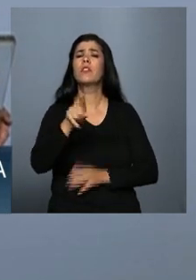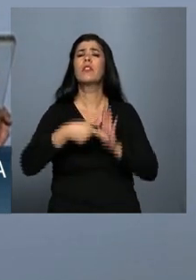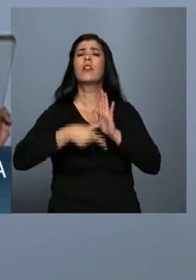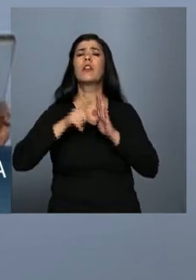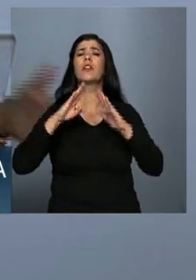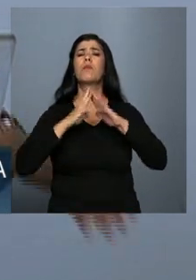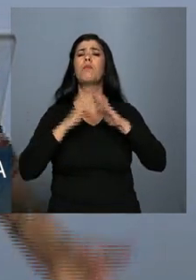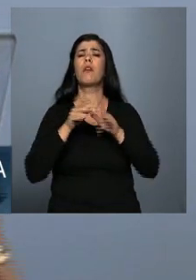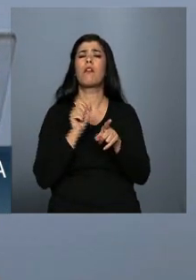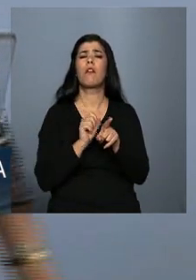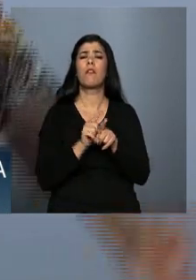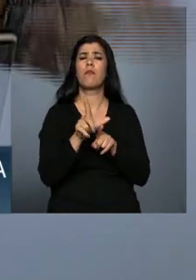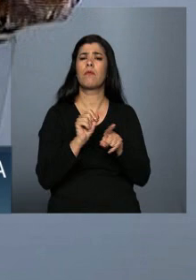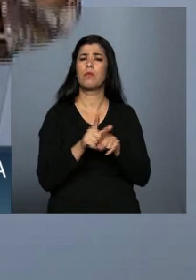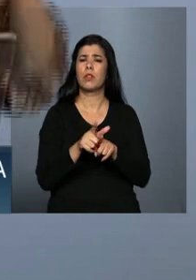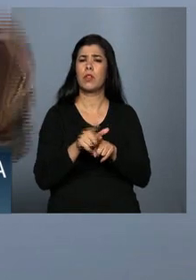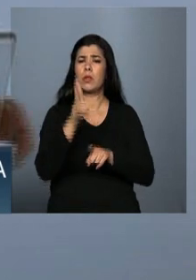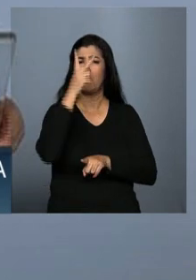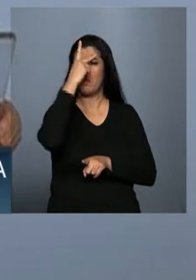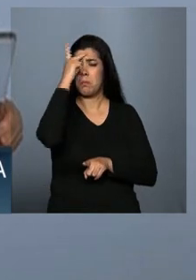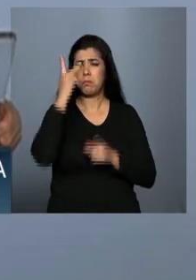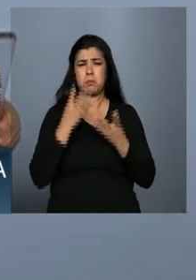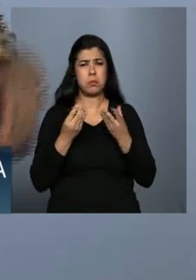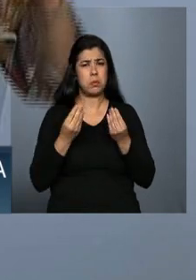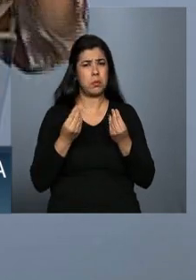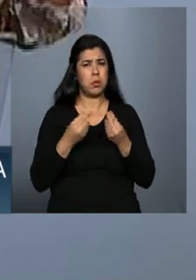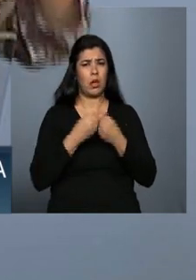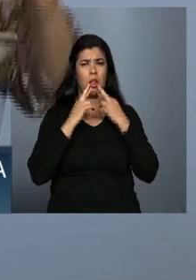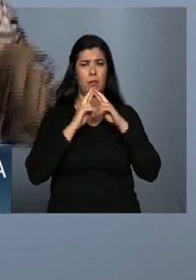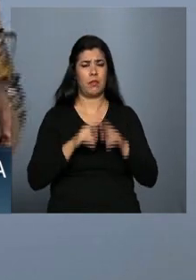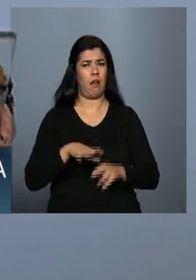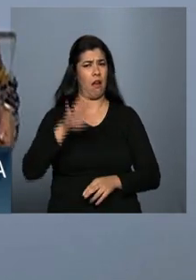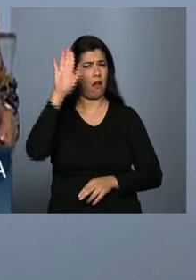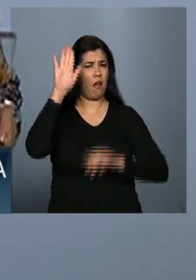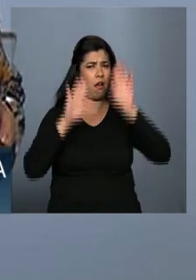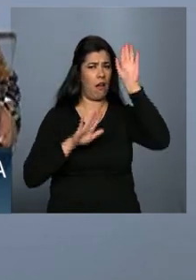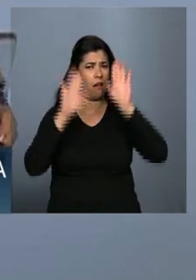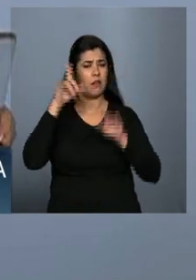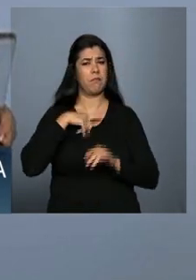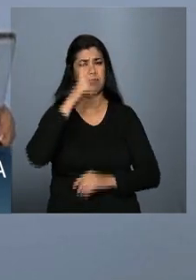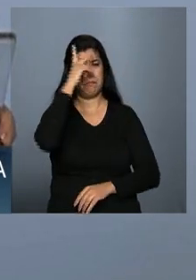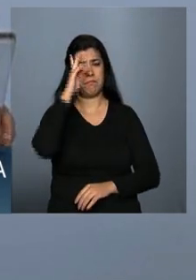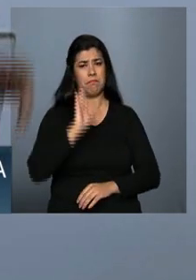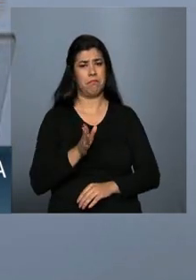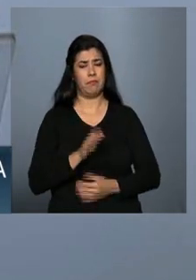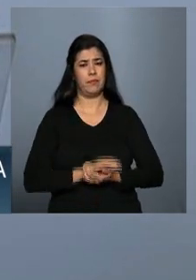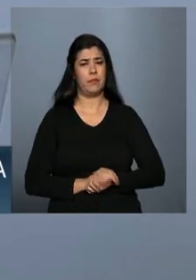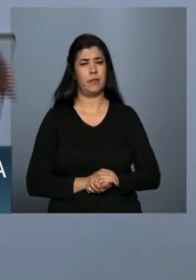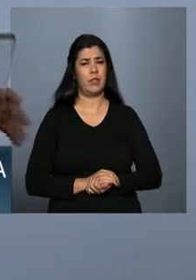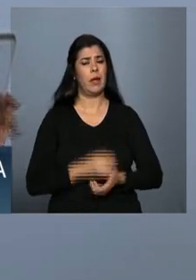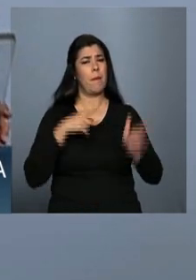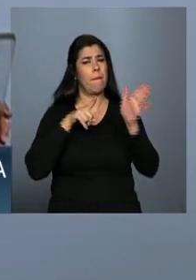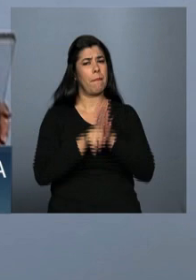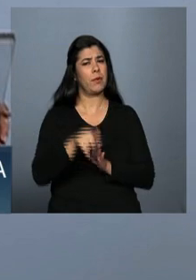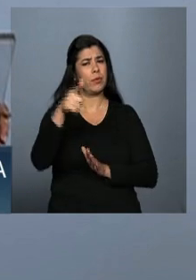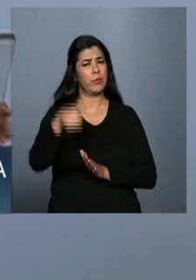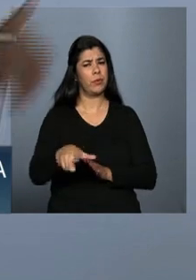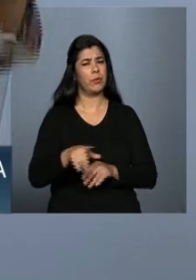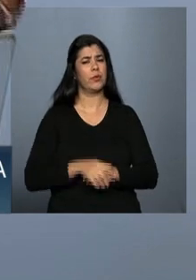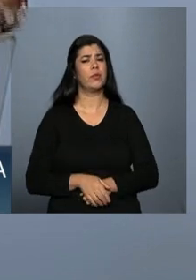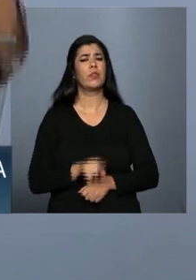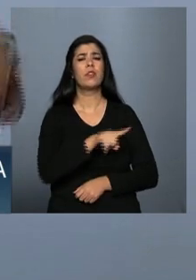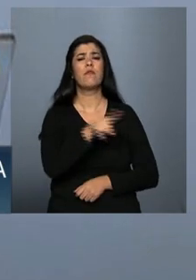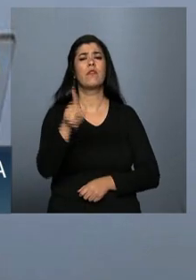de aluguel. Muitos responderam levantando a mão. Perguntou na sequência